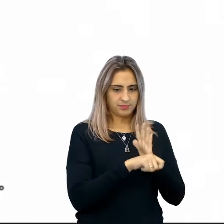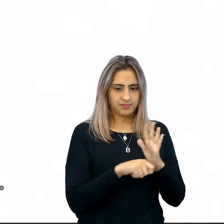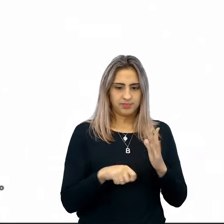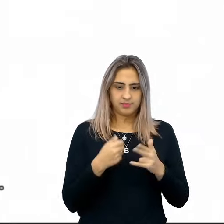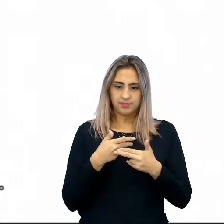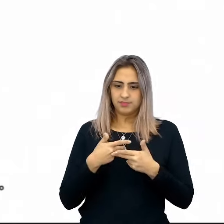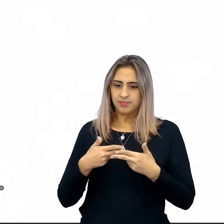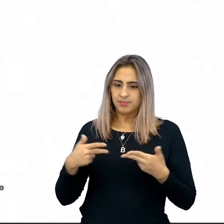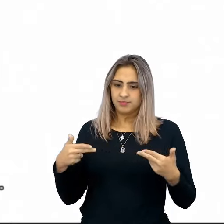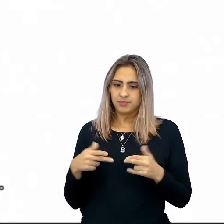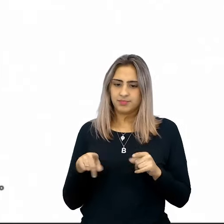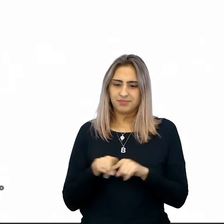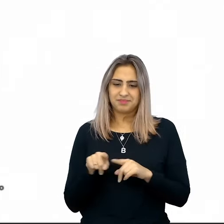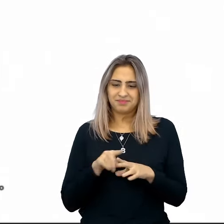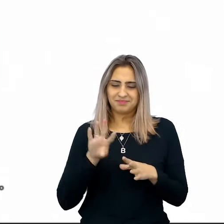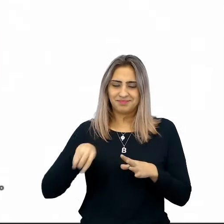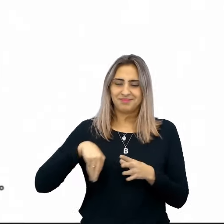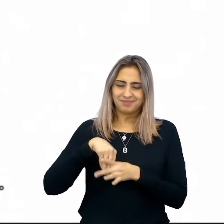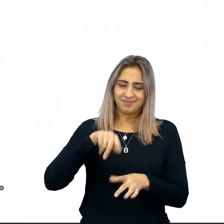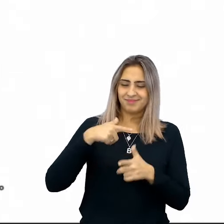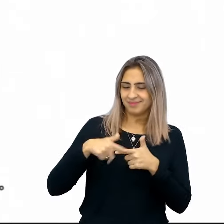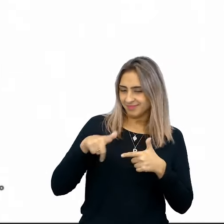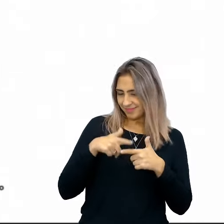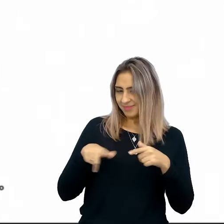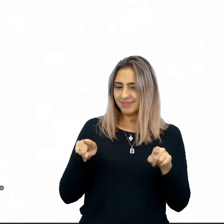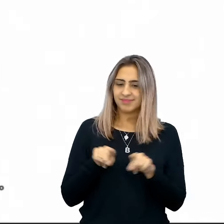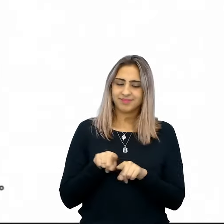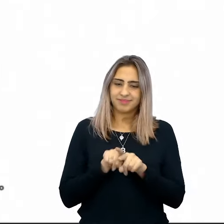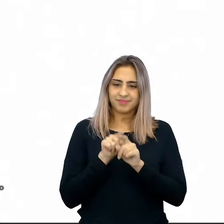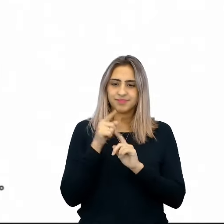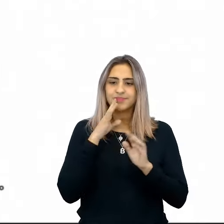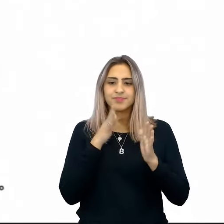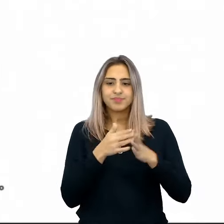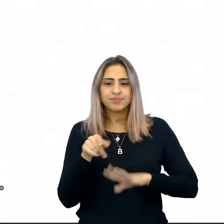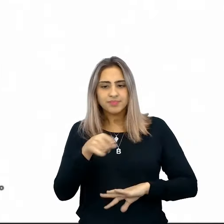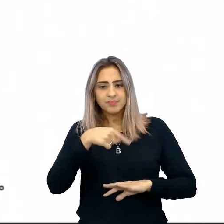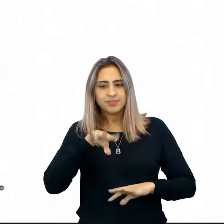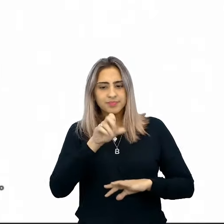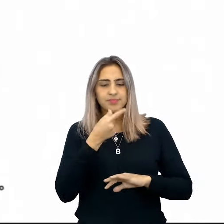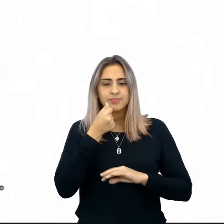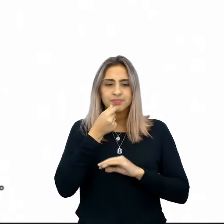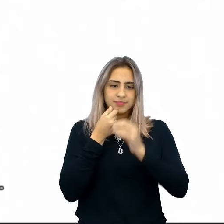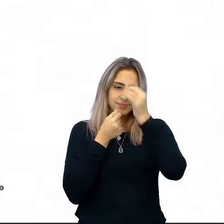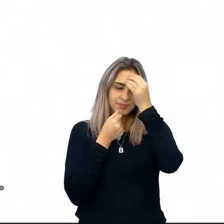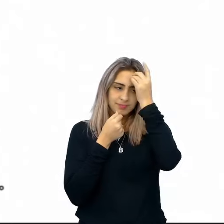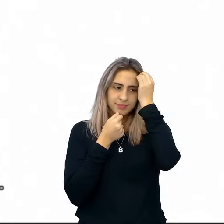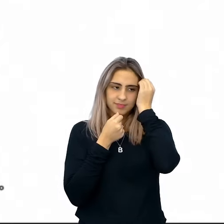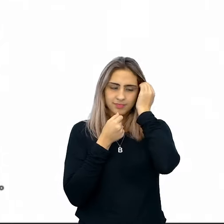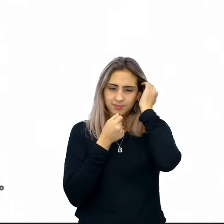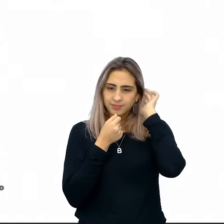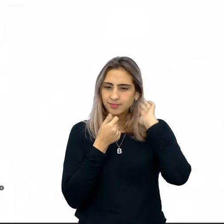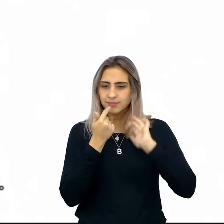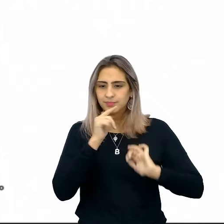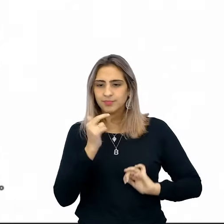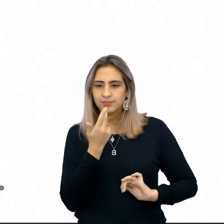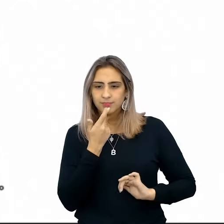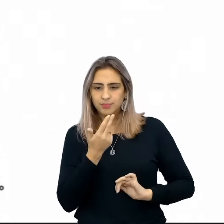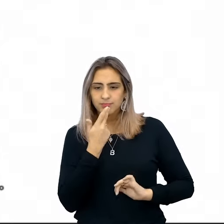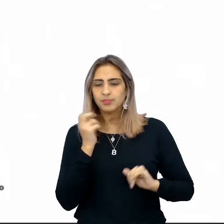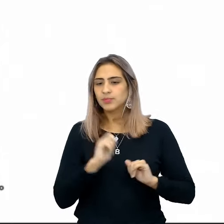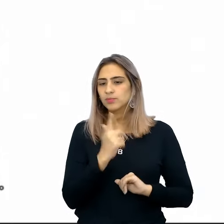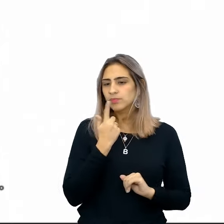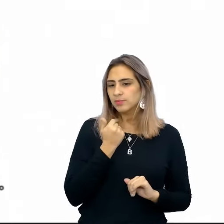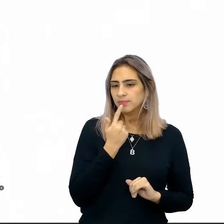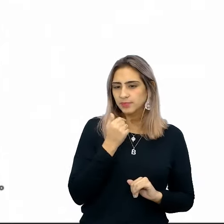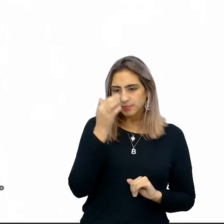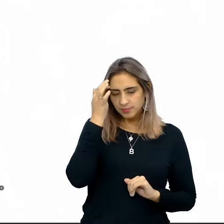que isso é o mais importante na situação problema, né, pede para eles pegarem um lápis com outra cor, né, daí pode ser o